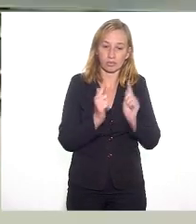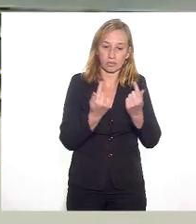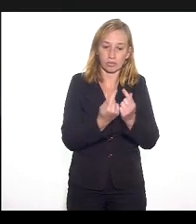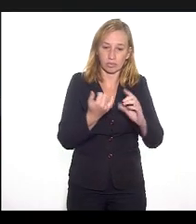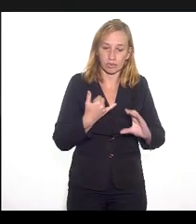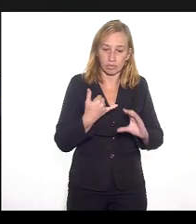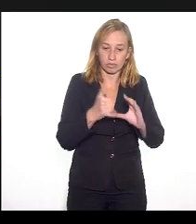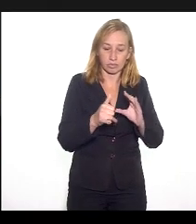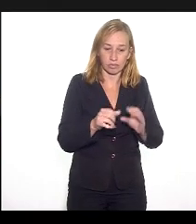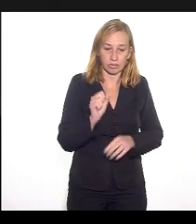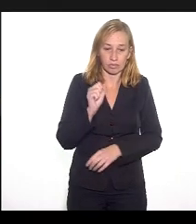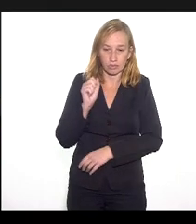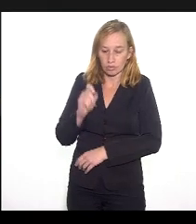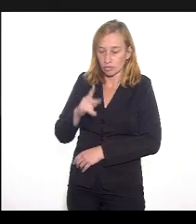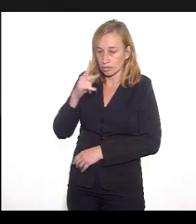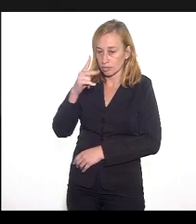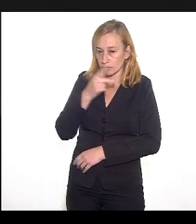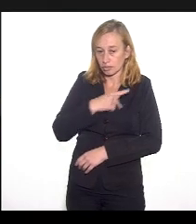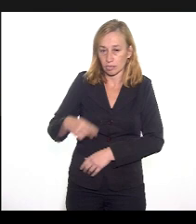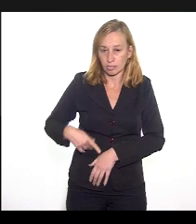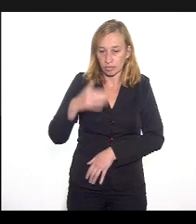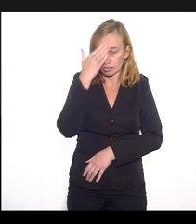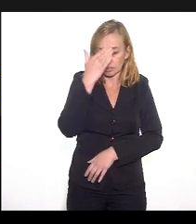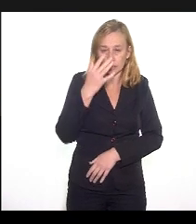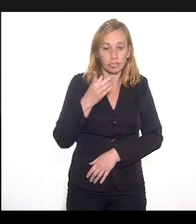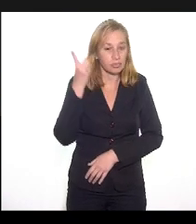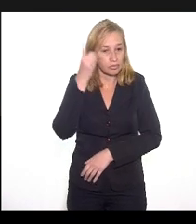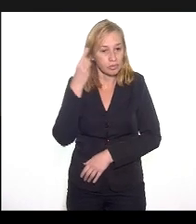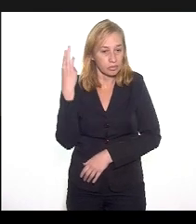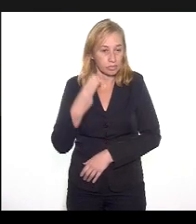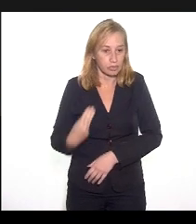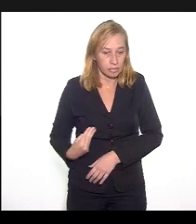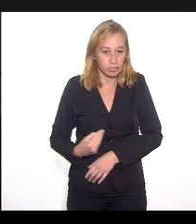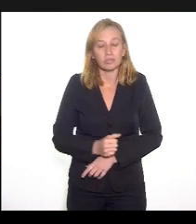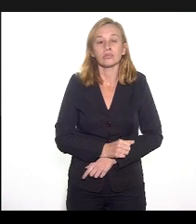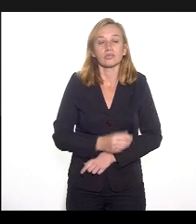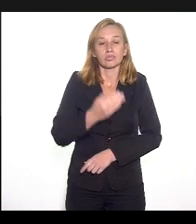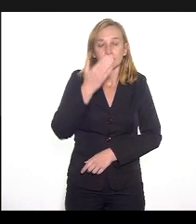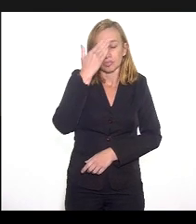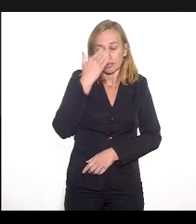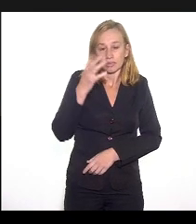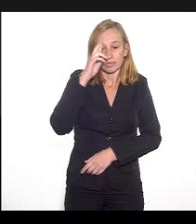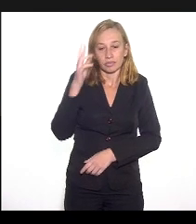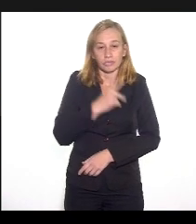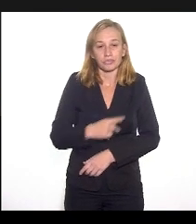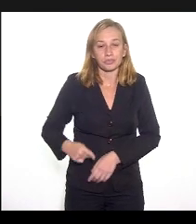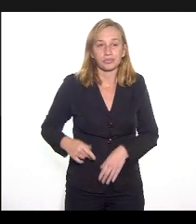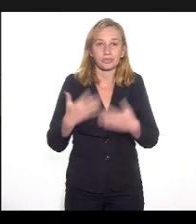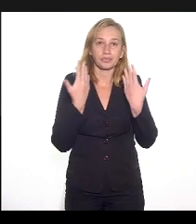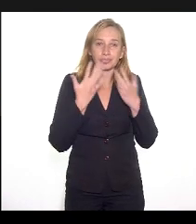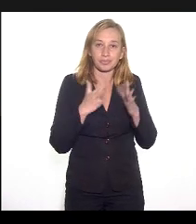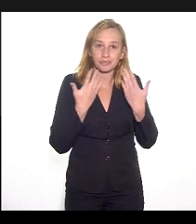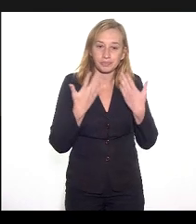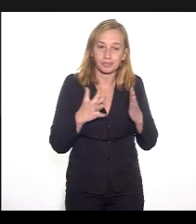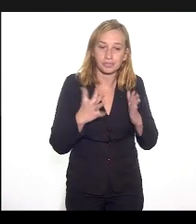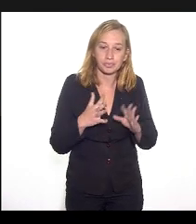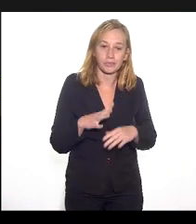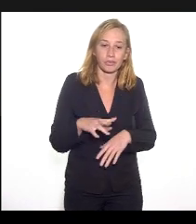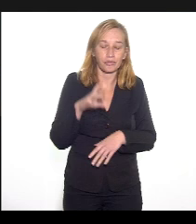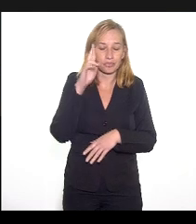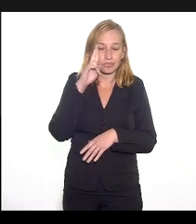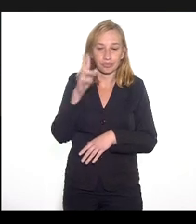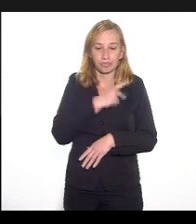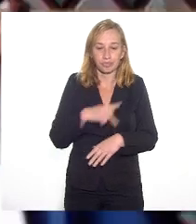Ok, presidente, agradeço. Ok, deputada Mônica, por favor. Obrigada, presidente. Também parabenizar Vossa Excelência pelo